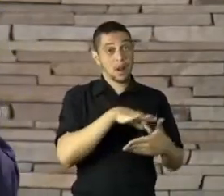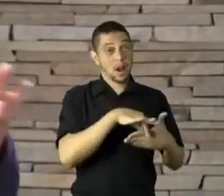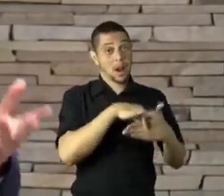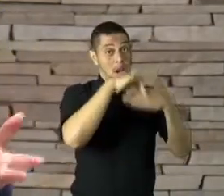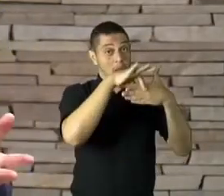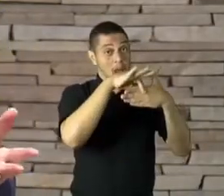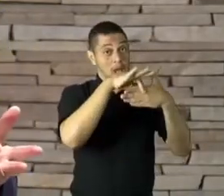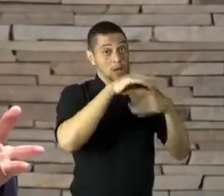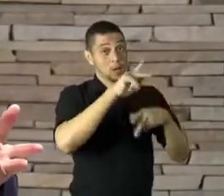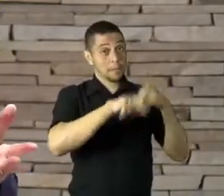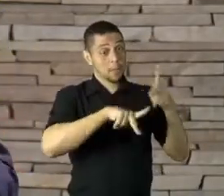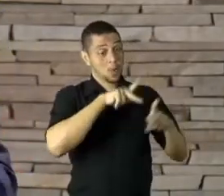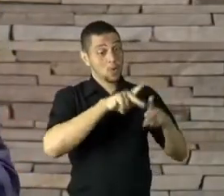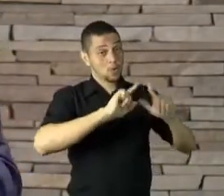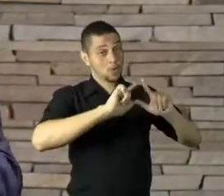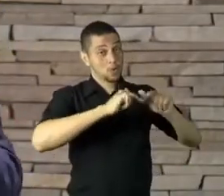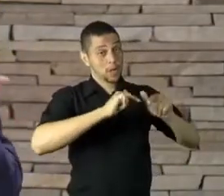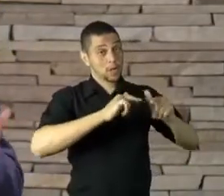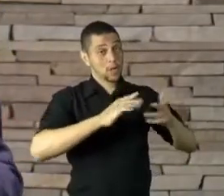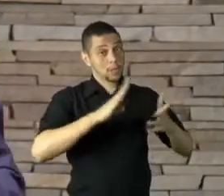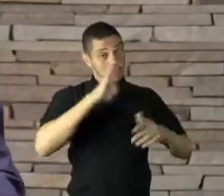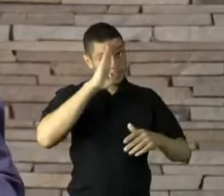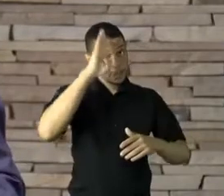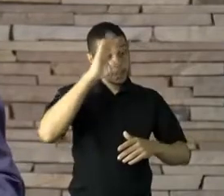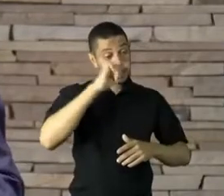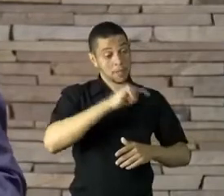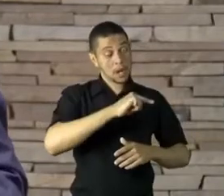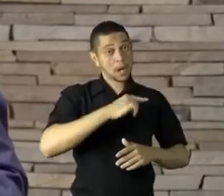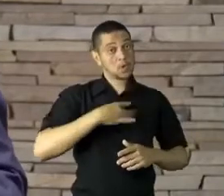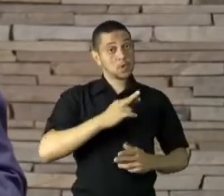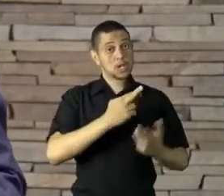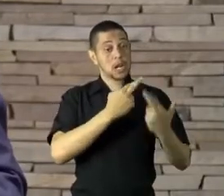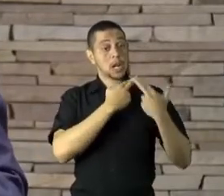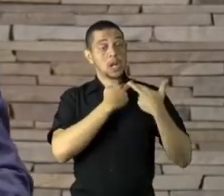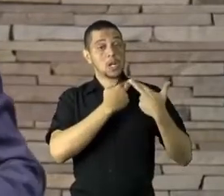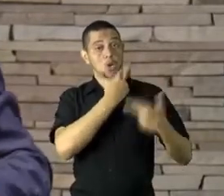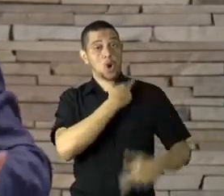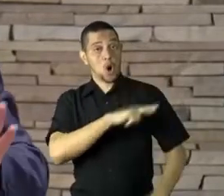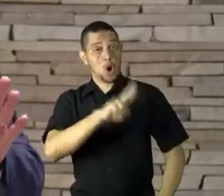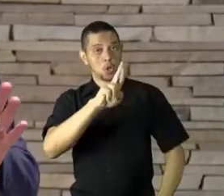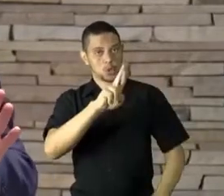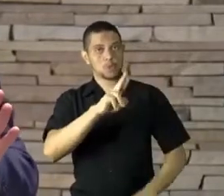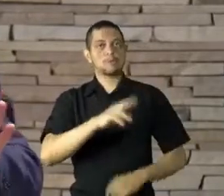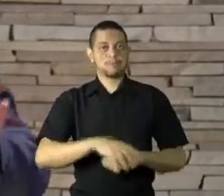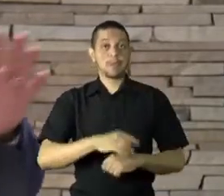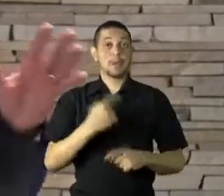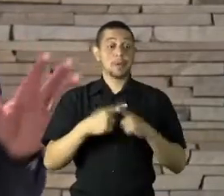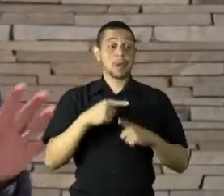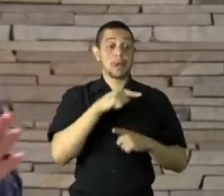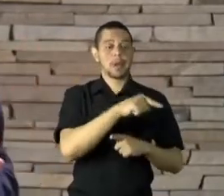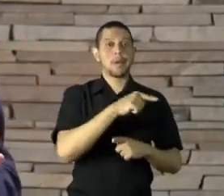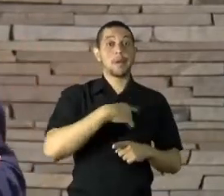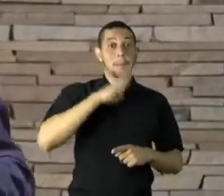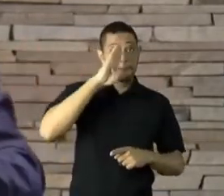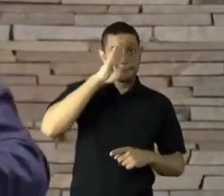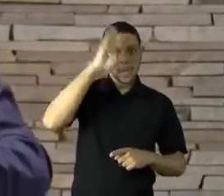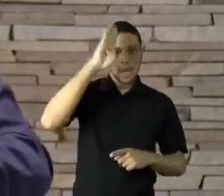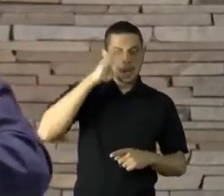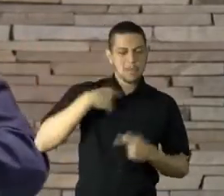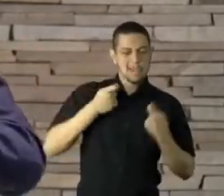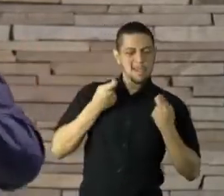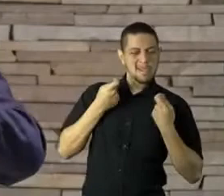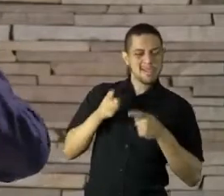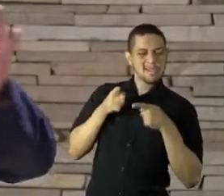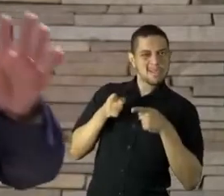do povo Judeu especialmente os líderes religiosos é que foram os principais ao gozes de